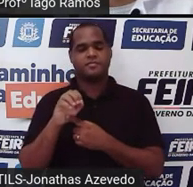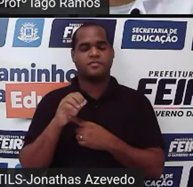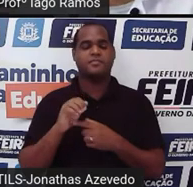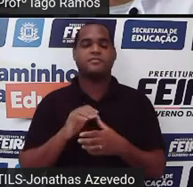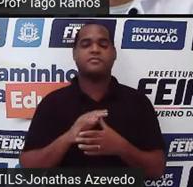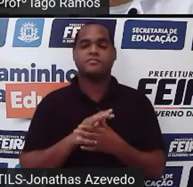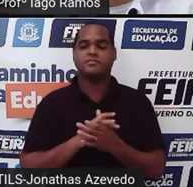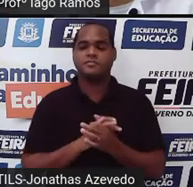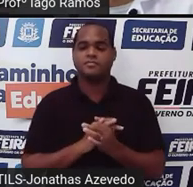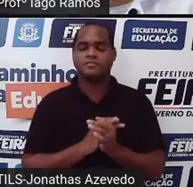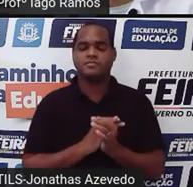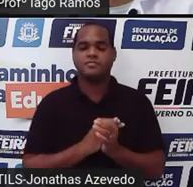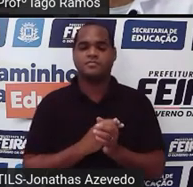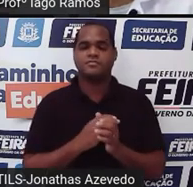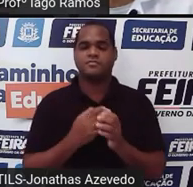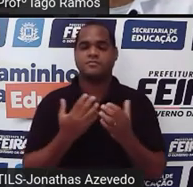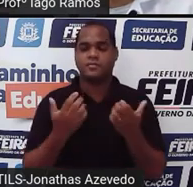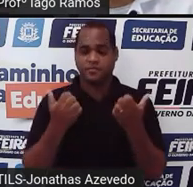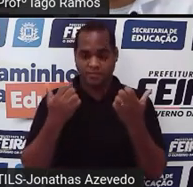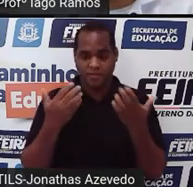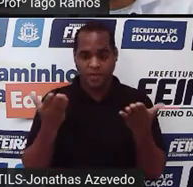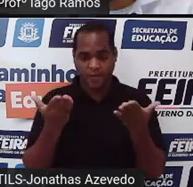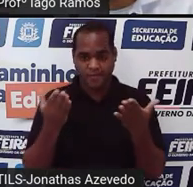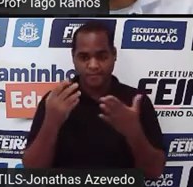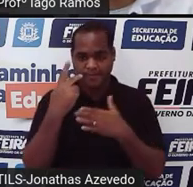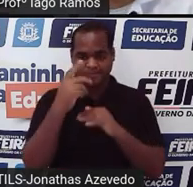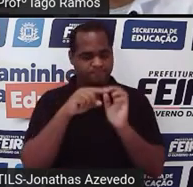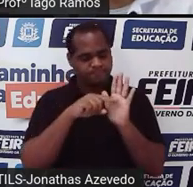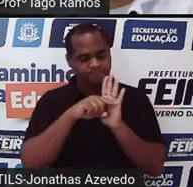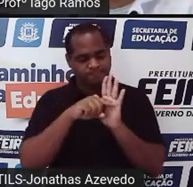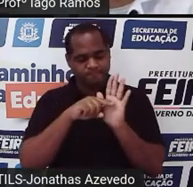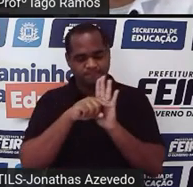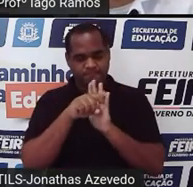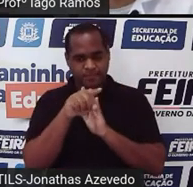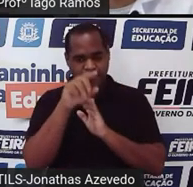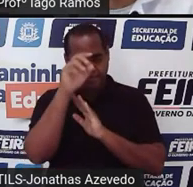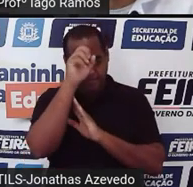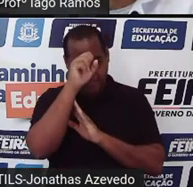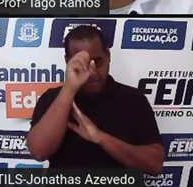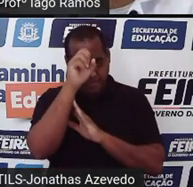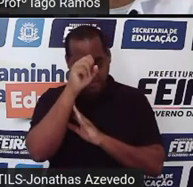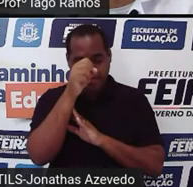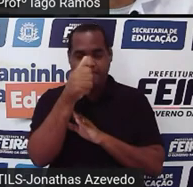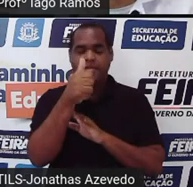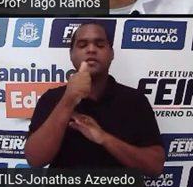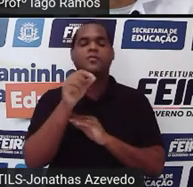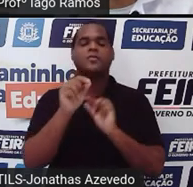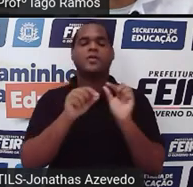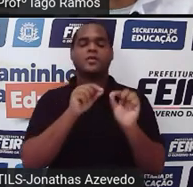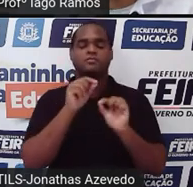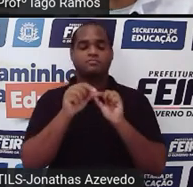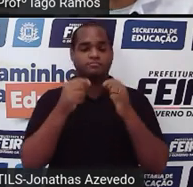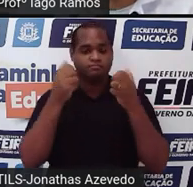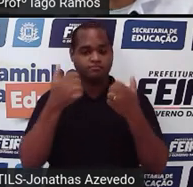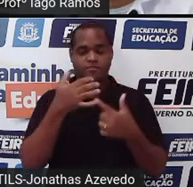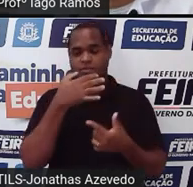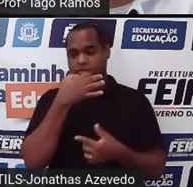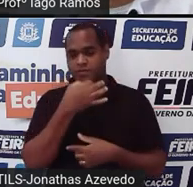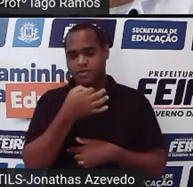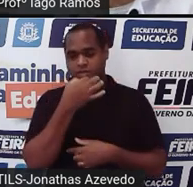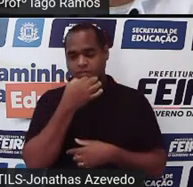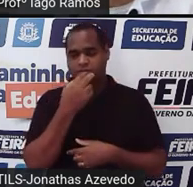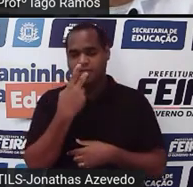Beleza então vamos fazer aquele momento de avaliar o que a gente aprendeu nessa aula e aí eu deixo como sugestão